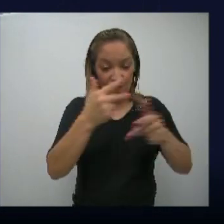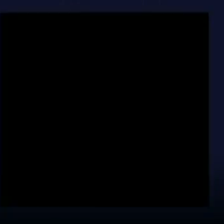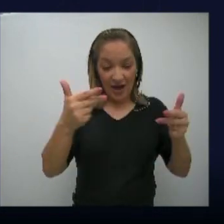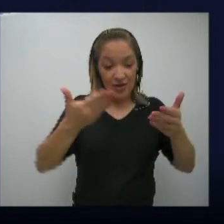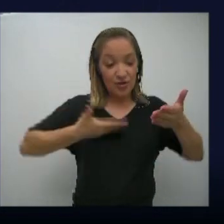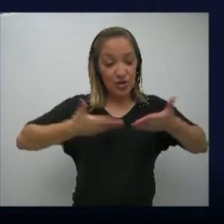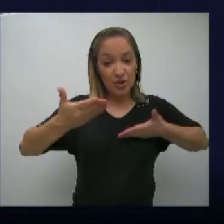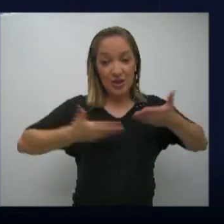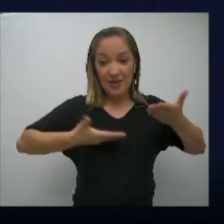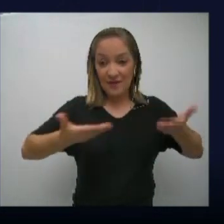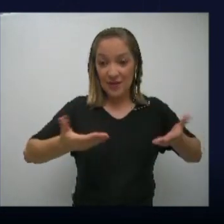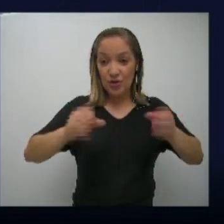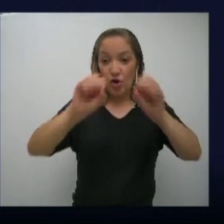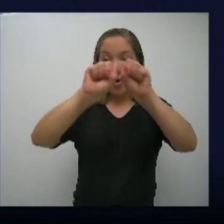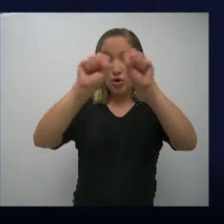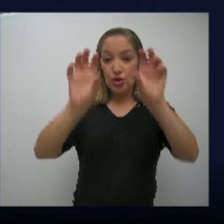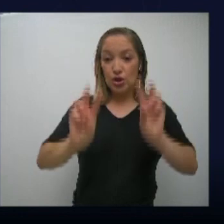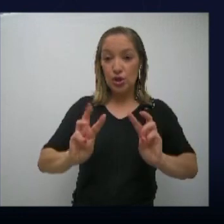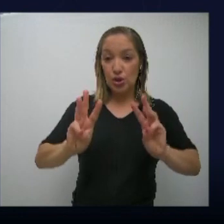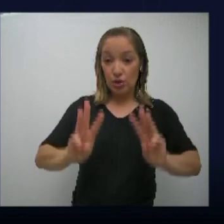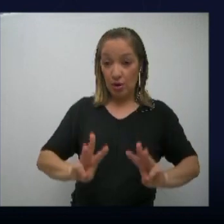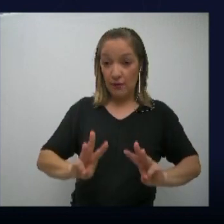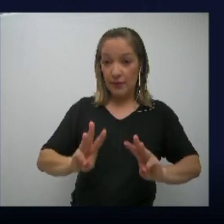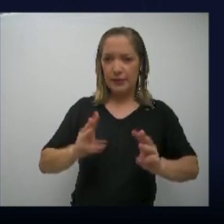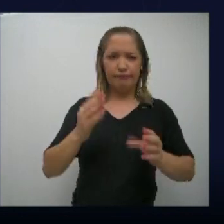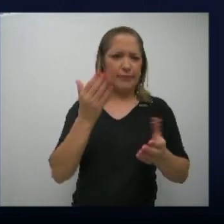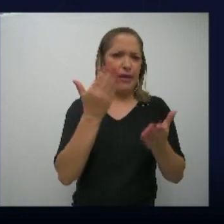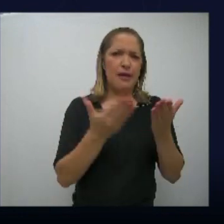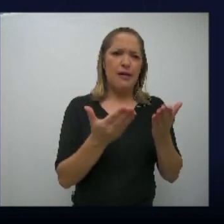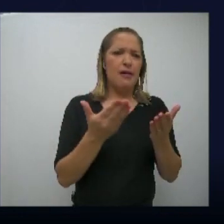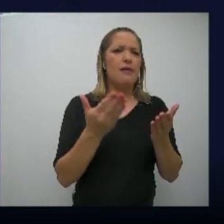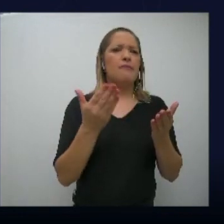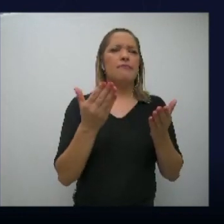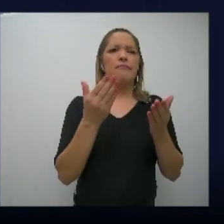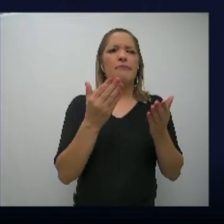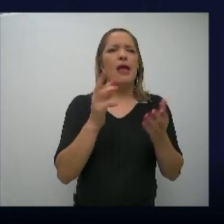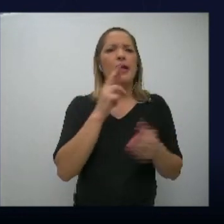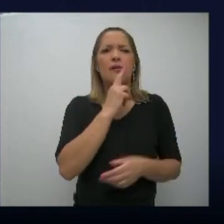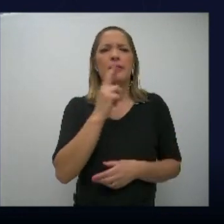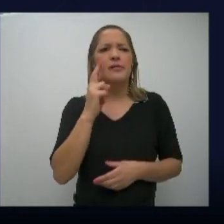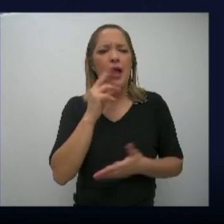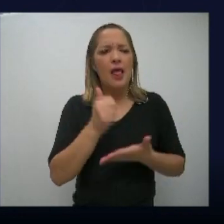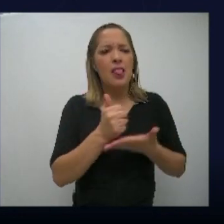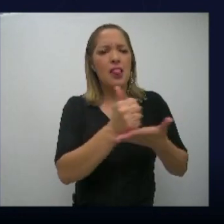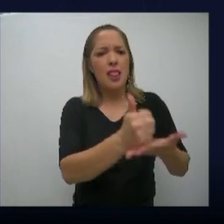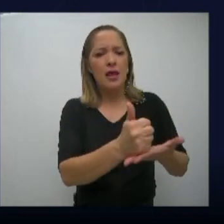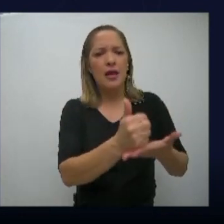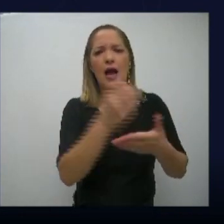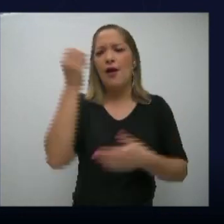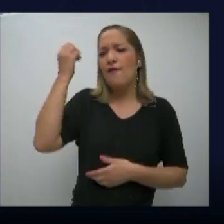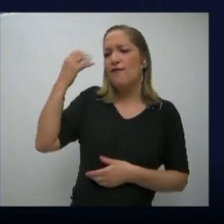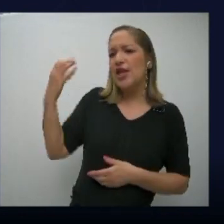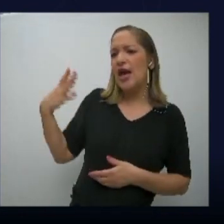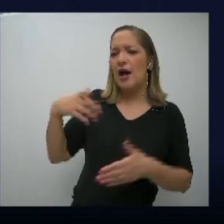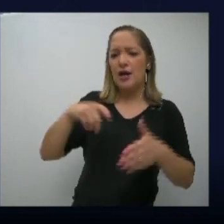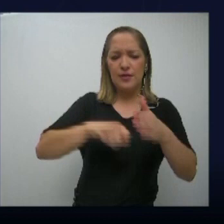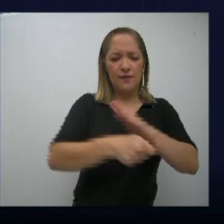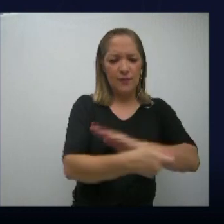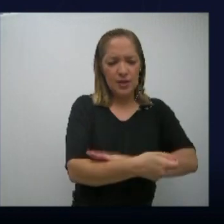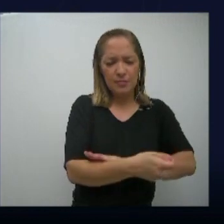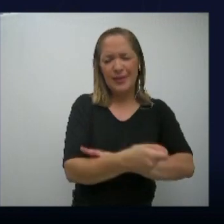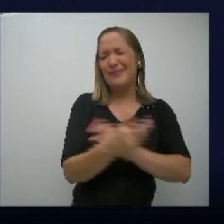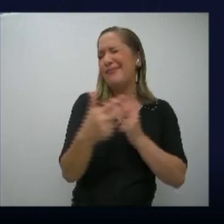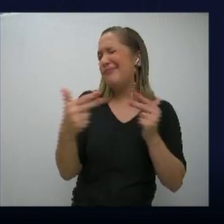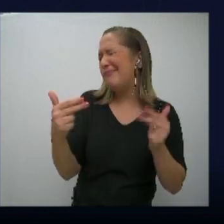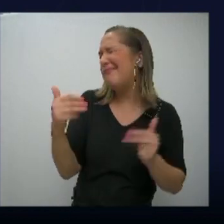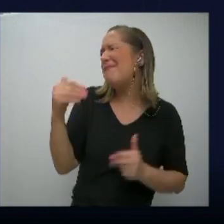serviços de software seja na empresa de delivery de investimentos ou seja na empresa de viagem gente vai ter muito mais serviços